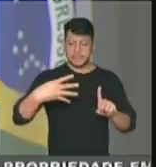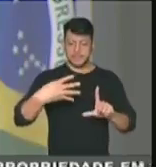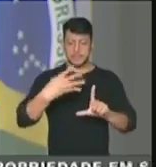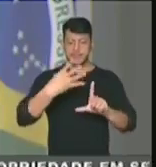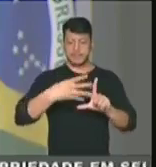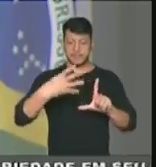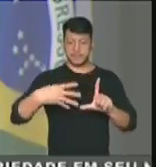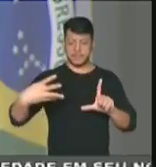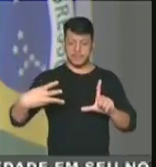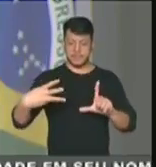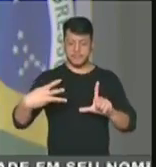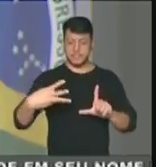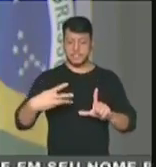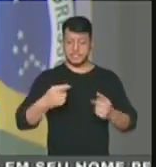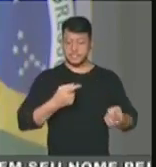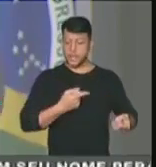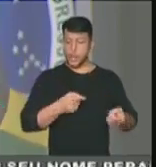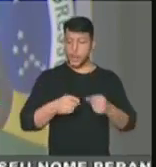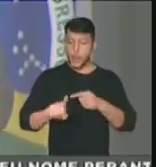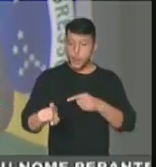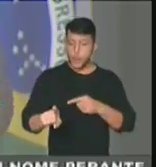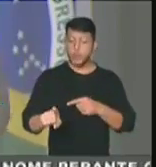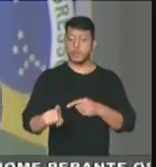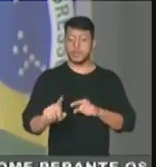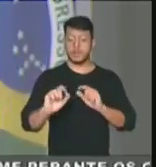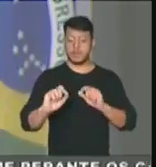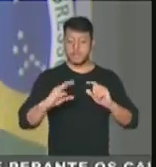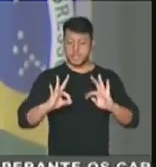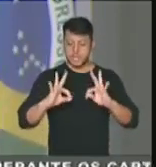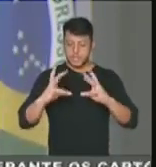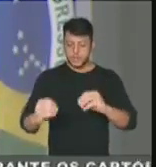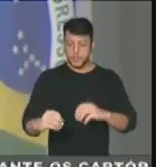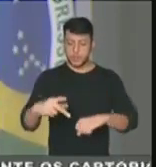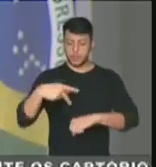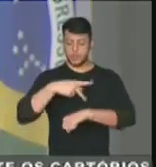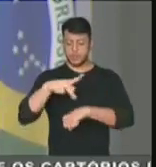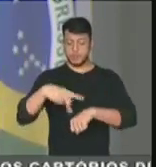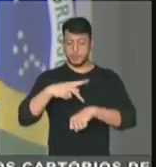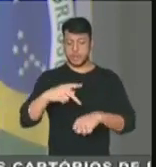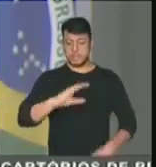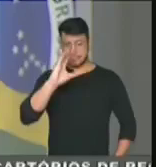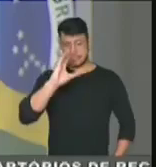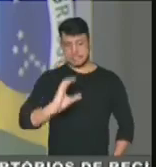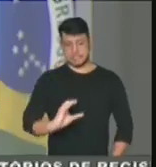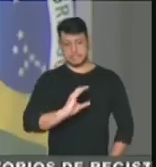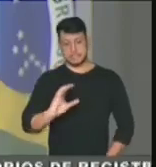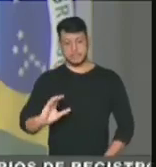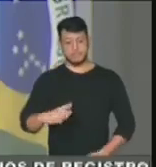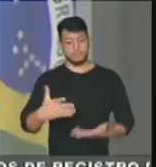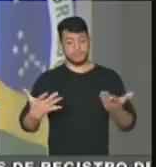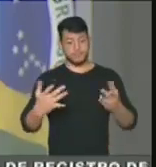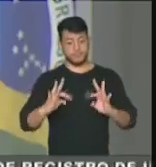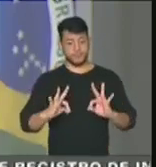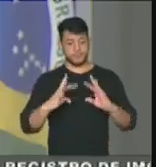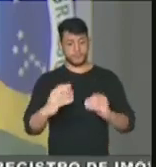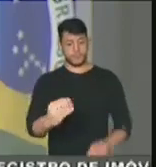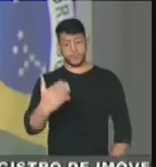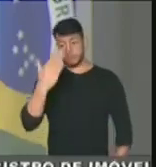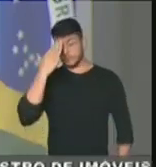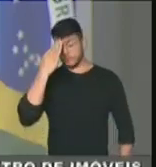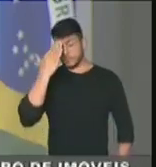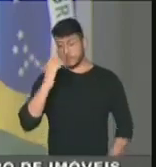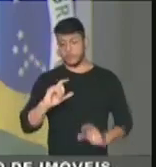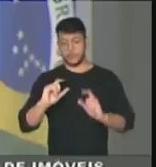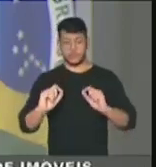em um país cristão todos sabem que gregório duvivier e todos